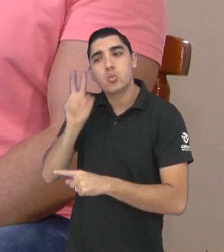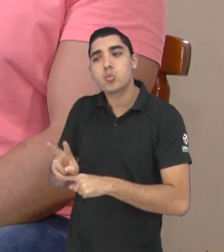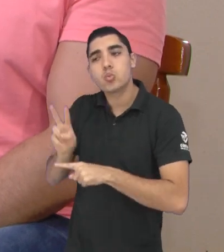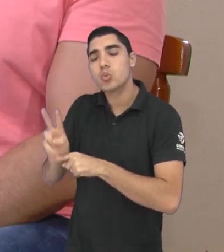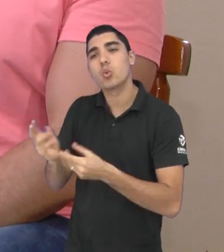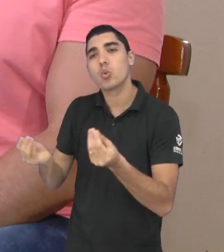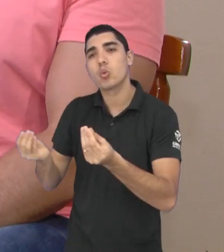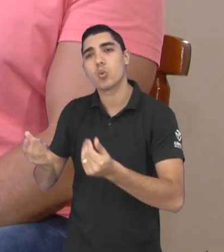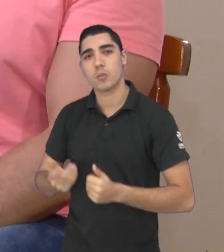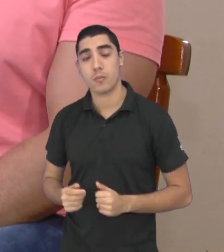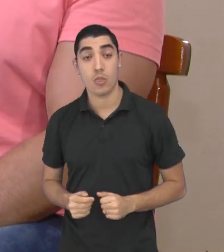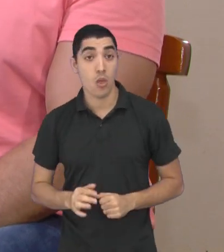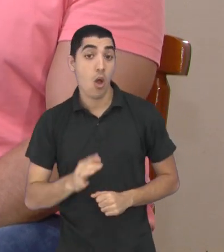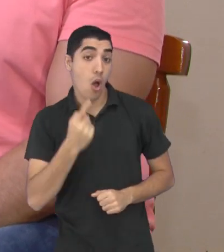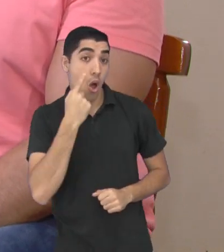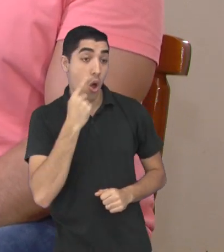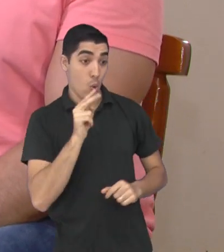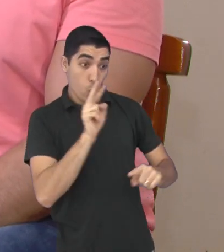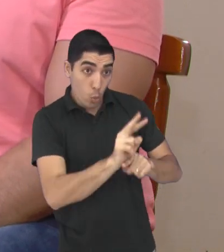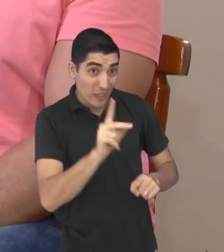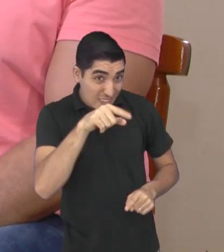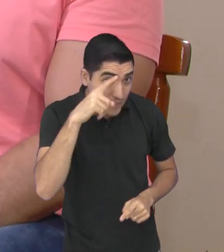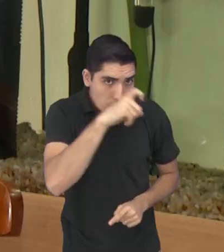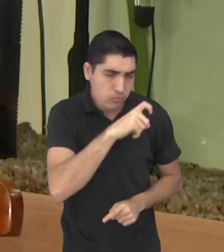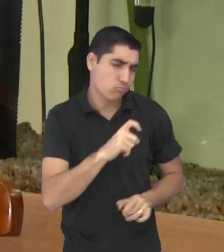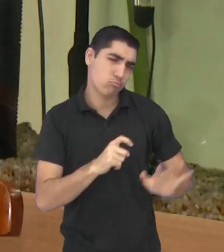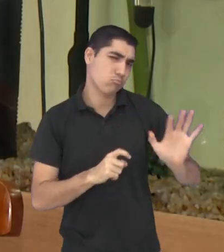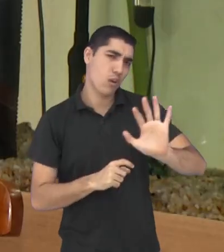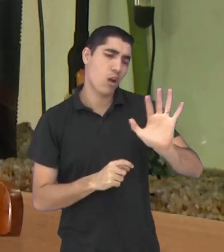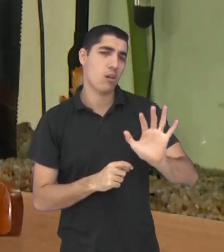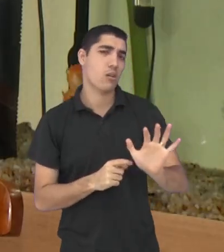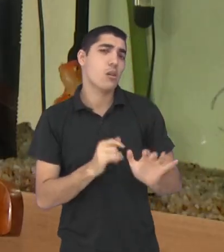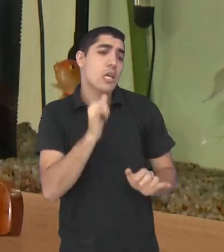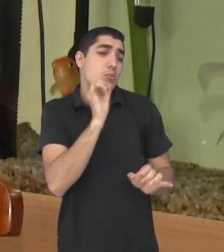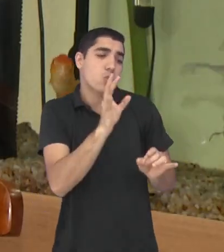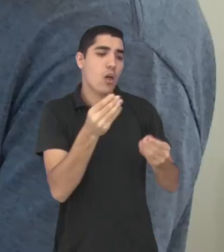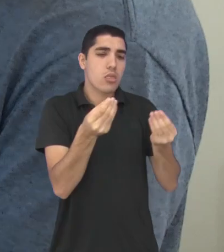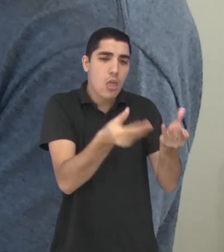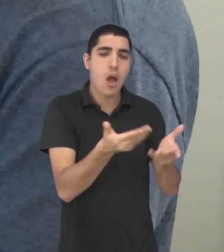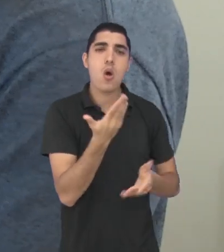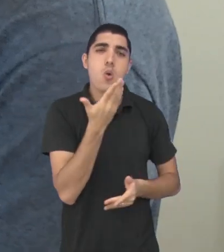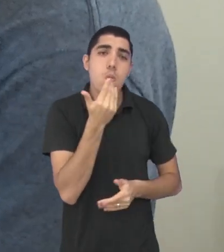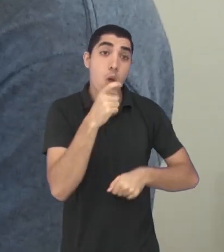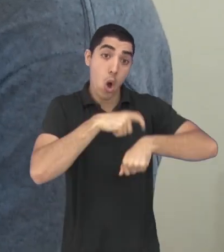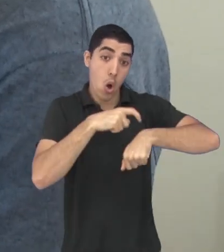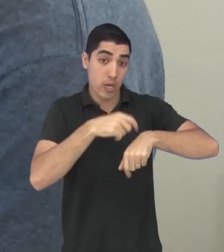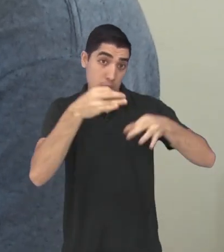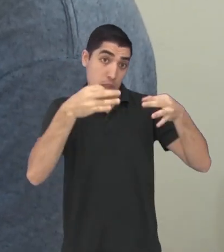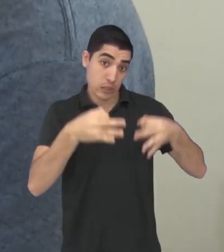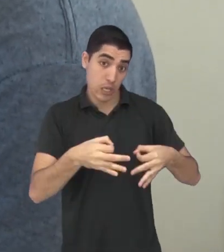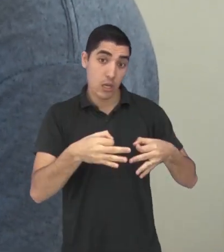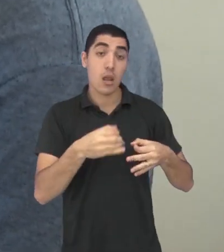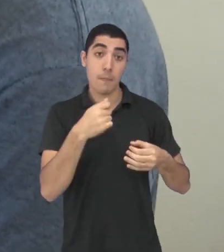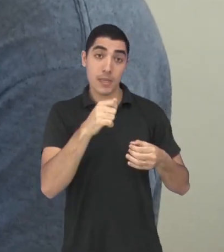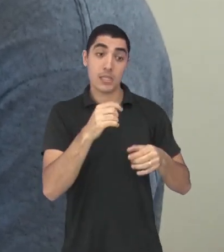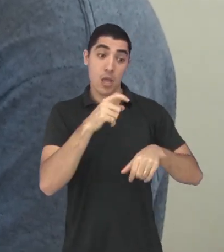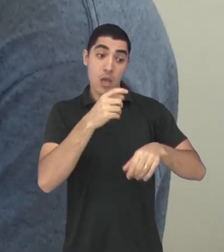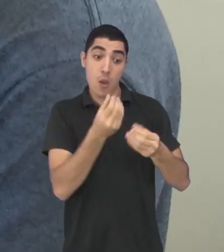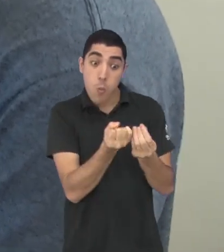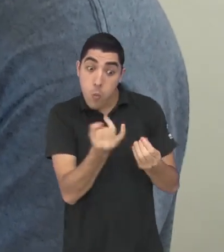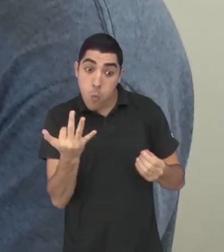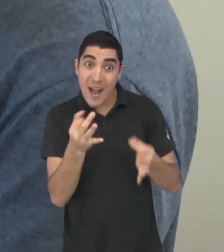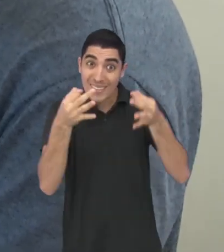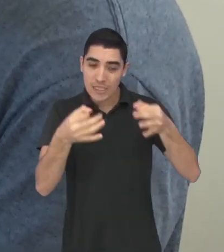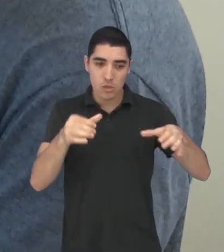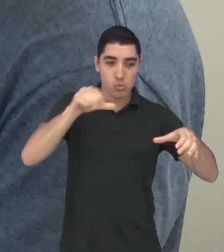deles? Olha, cuidar em si não é difícil, porque a rotina é dar comida para eles no horário, sem uma quantidade exata,